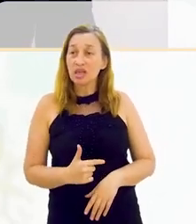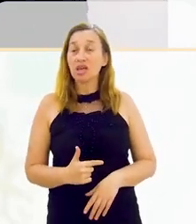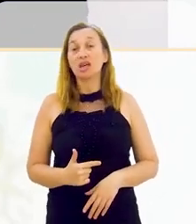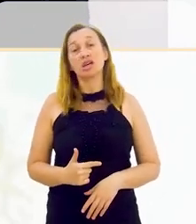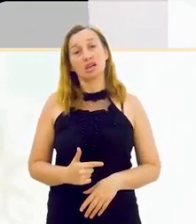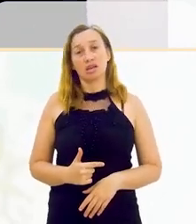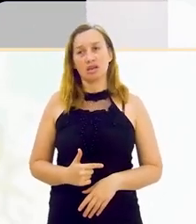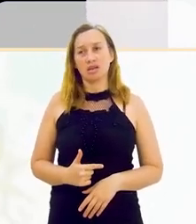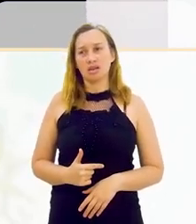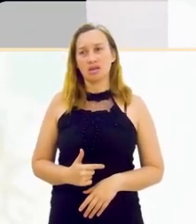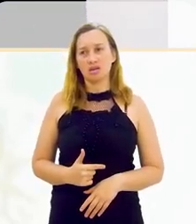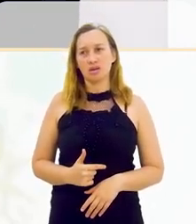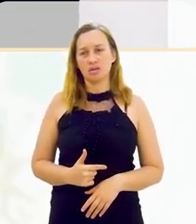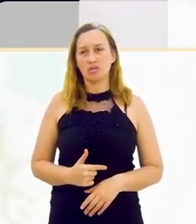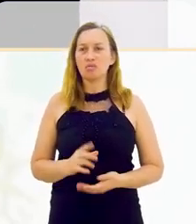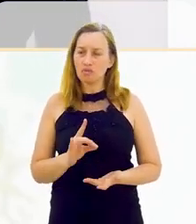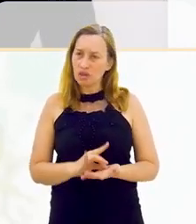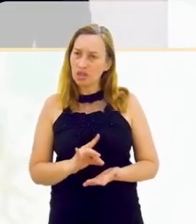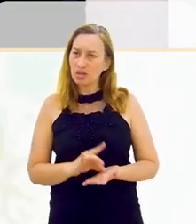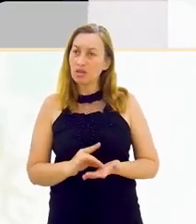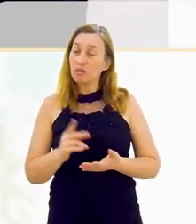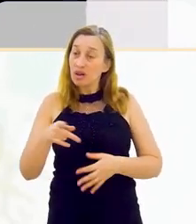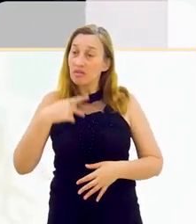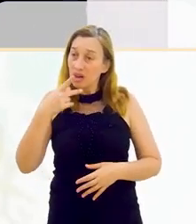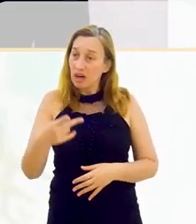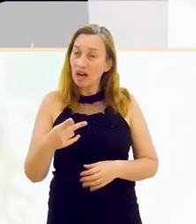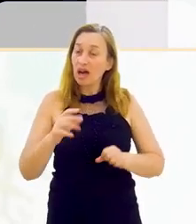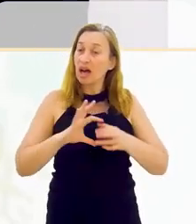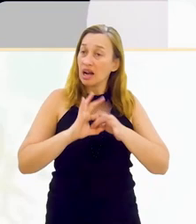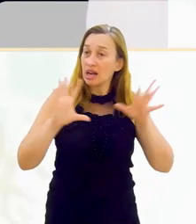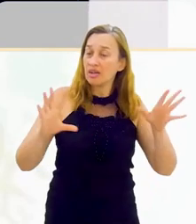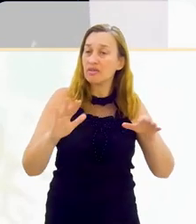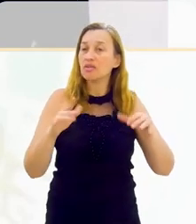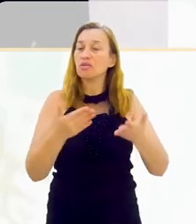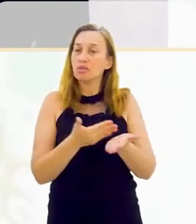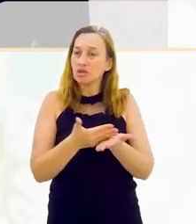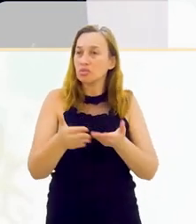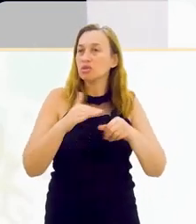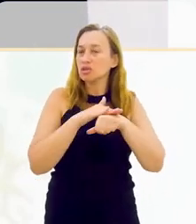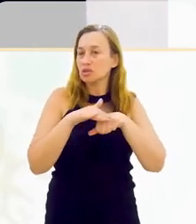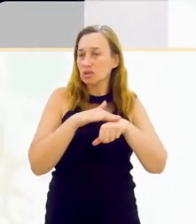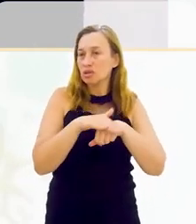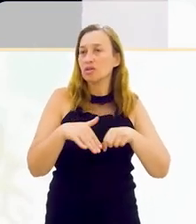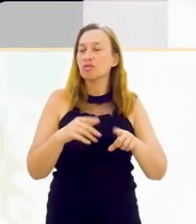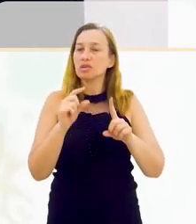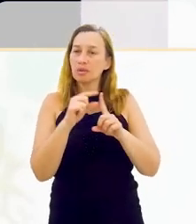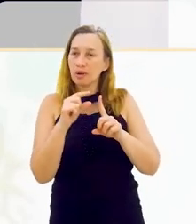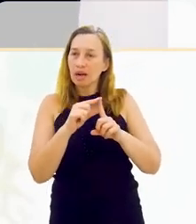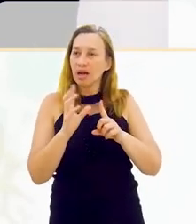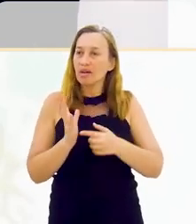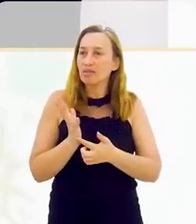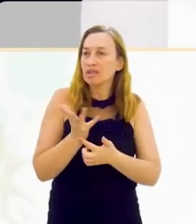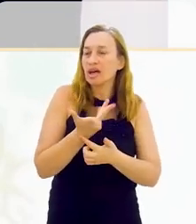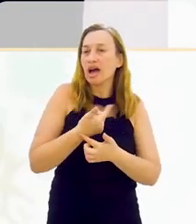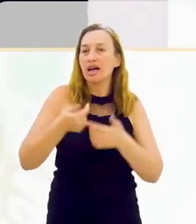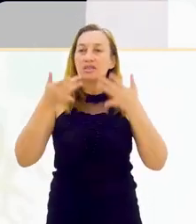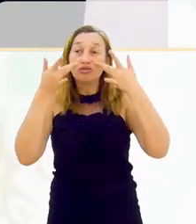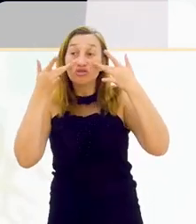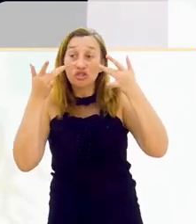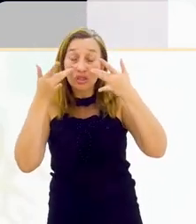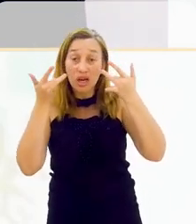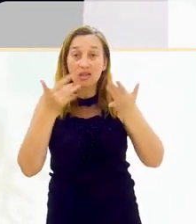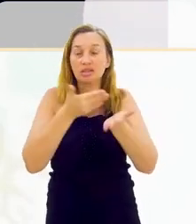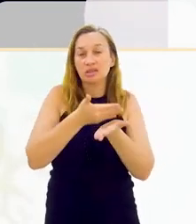quem eu realmente sou, para me expressar livremente, foi como a gente, né, começou a nossa conversa, através da palavra, através da arte. Foi